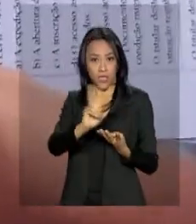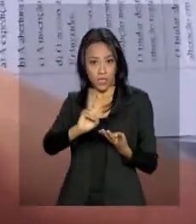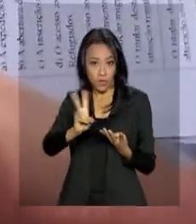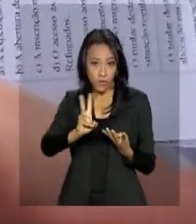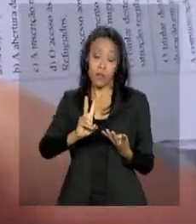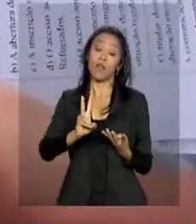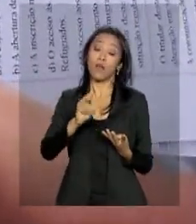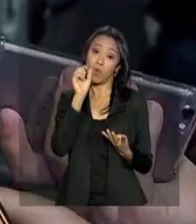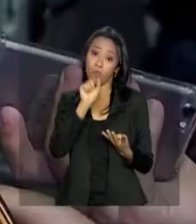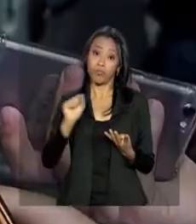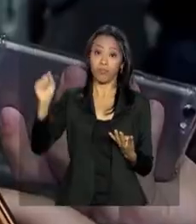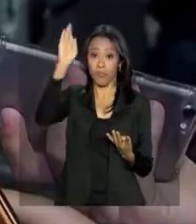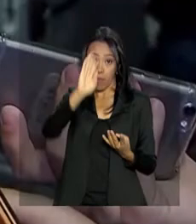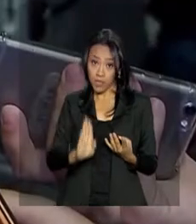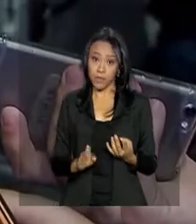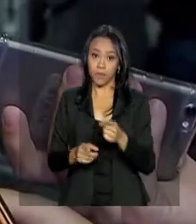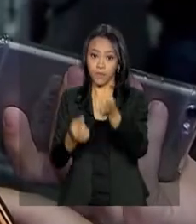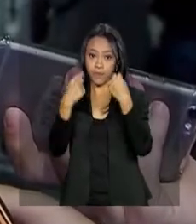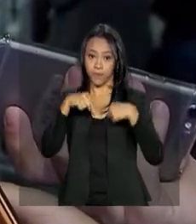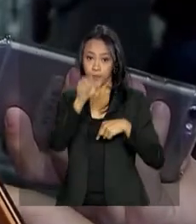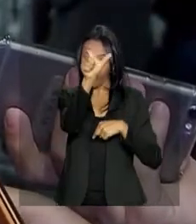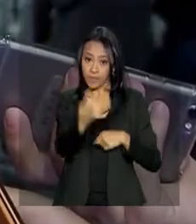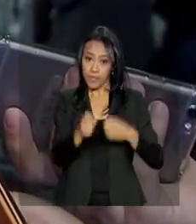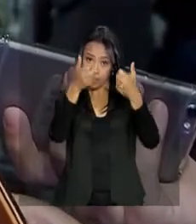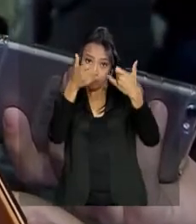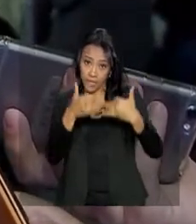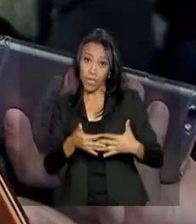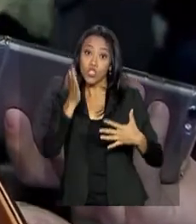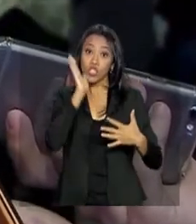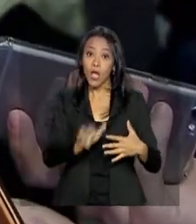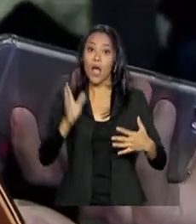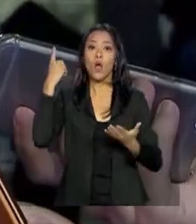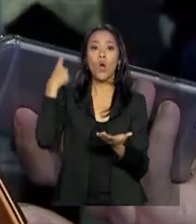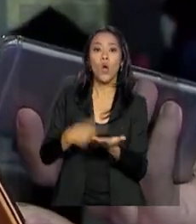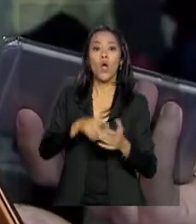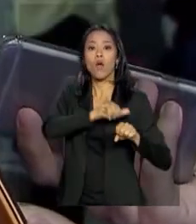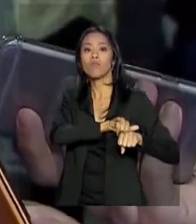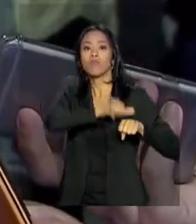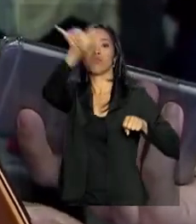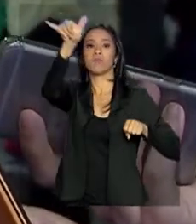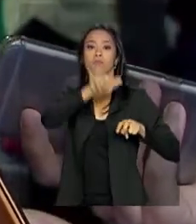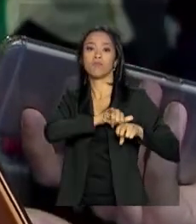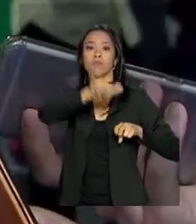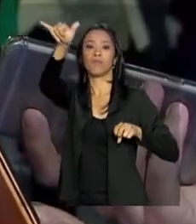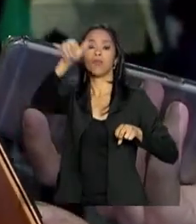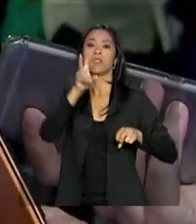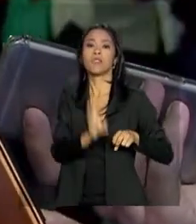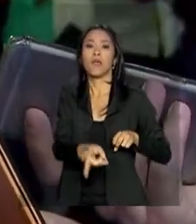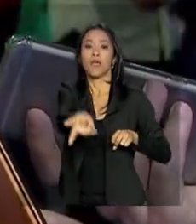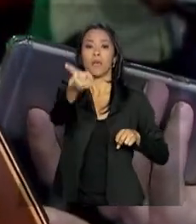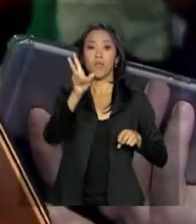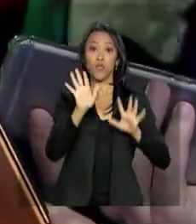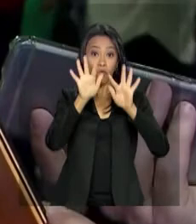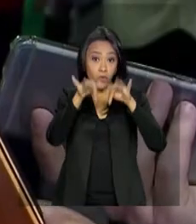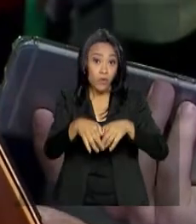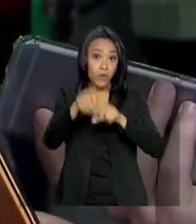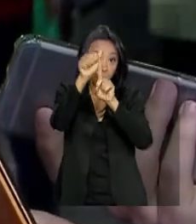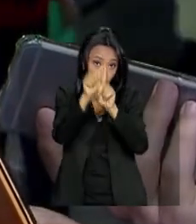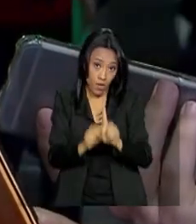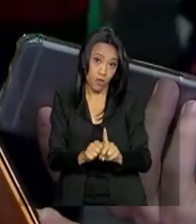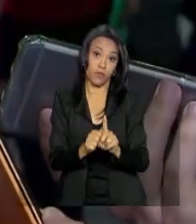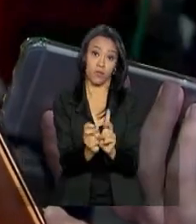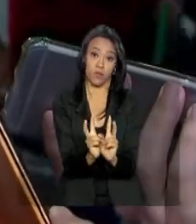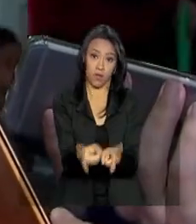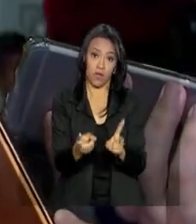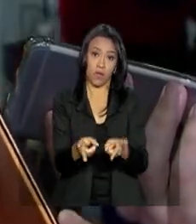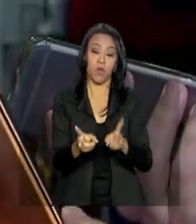de interiorização. A ideia é que nós tenhamos voos já definidos, programados, sempre aos finais dos meses e sempre